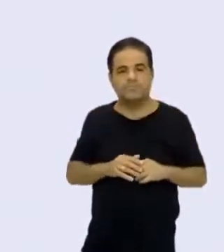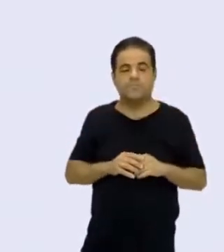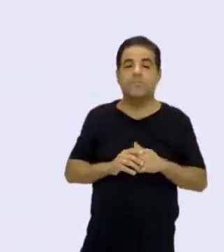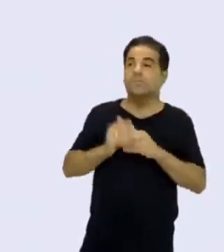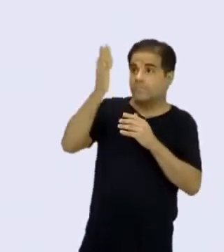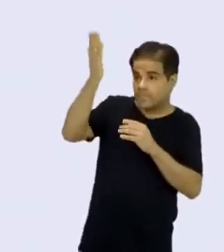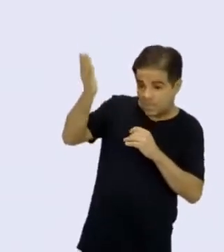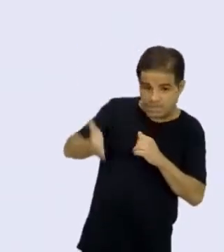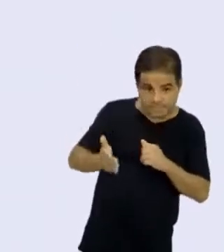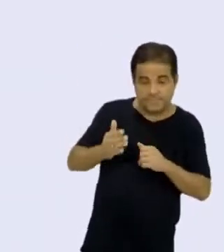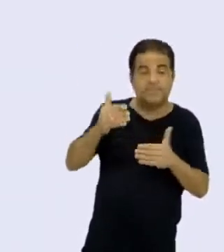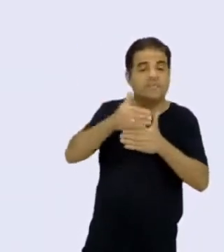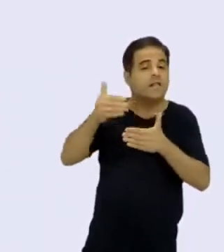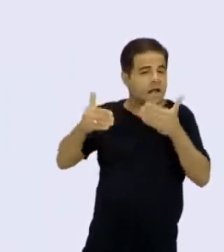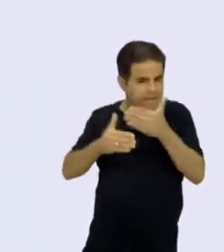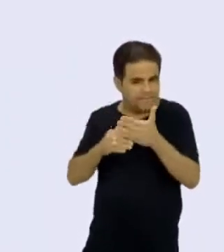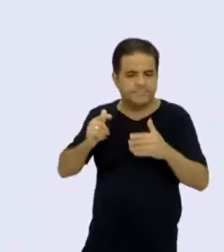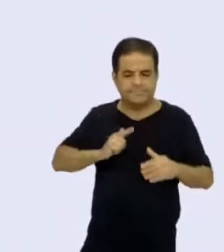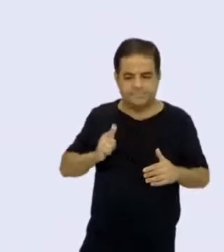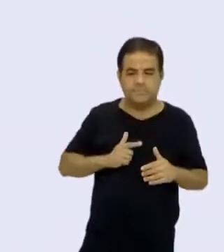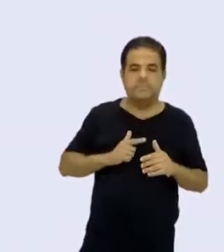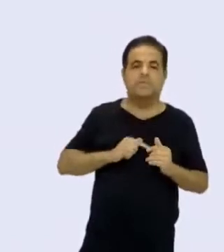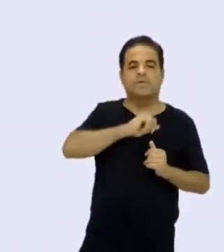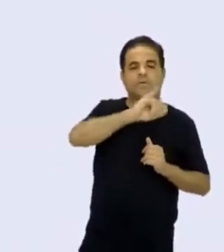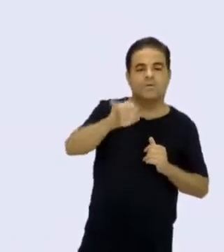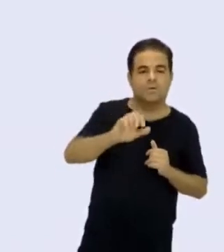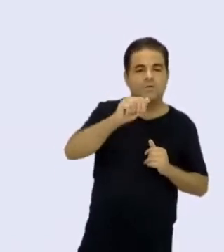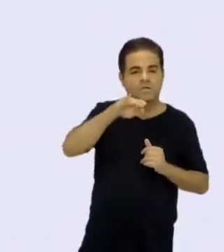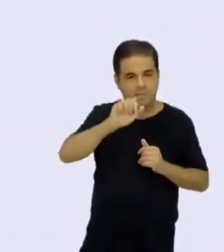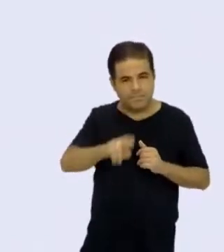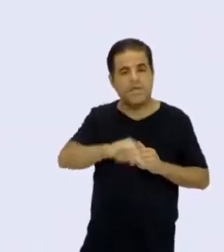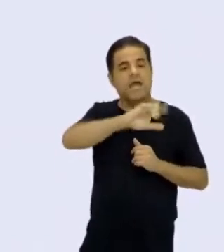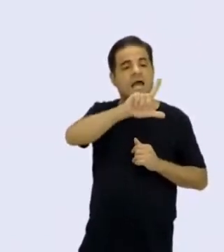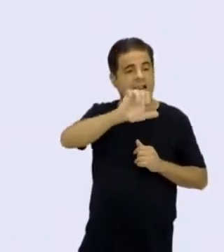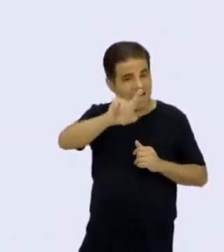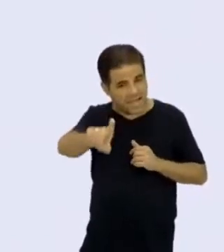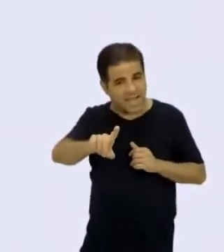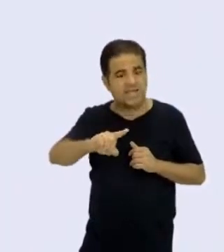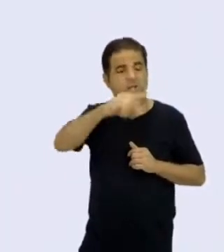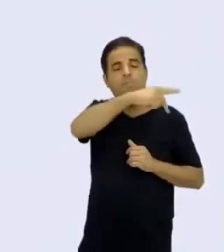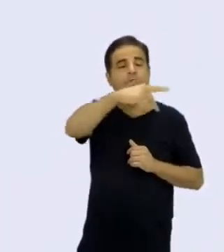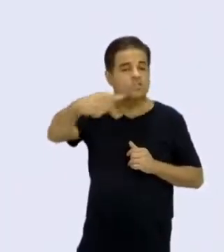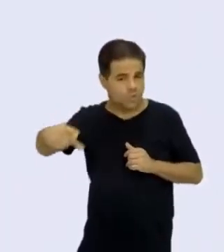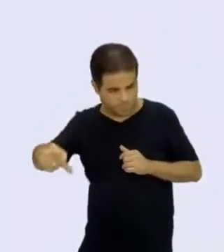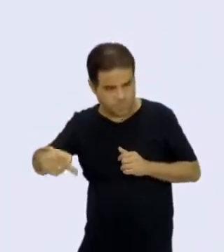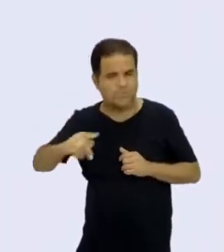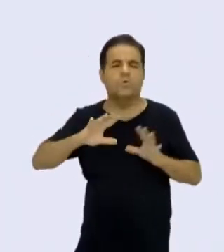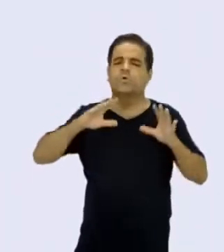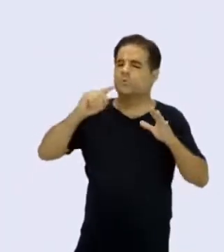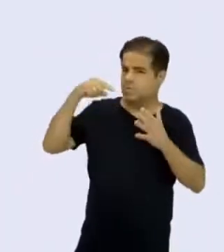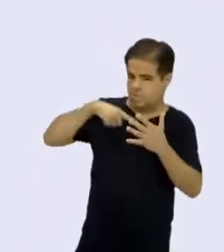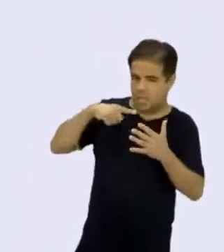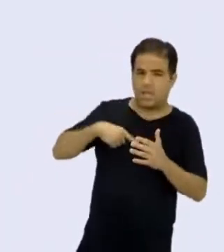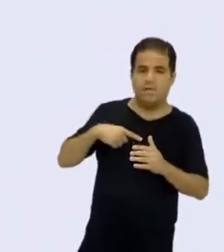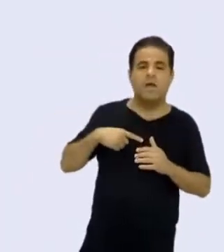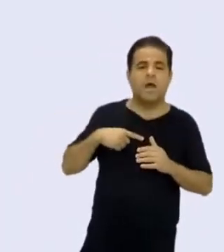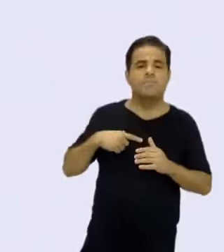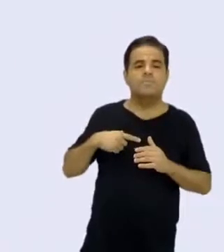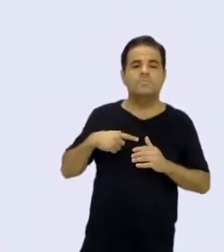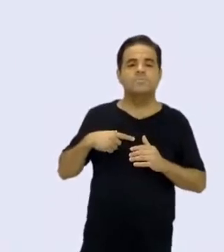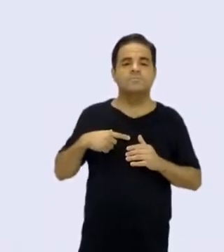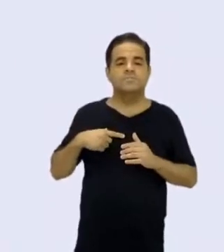Então, nesse slide aí, nós temos ali o jumper, nós estamos com LED, nós estamos com potenciômetro, nós estamos ali também com Arduino,